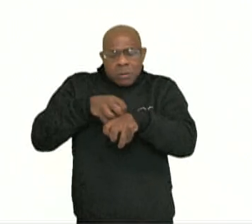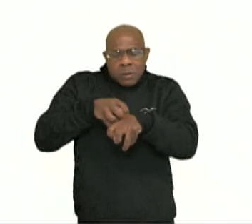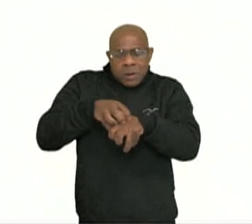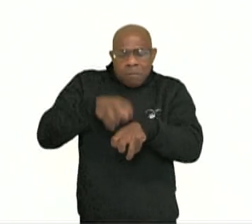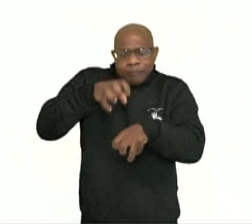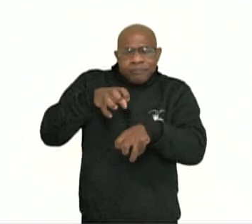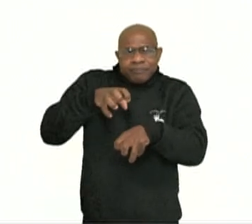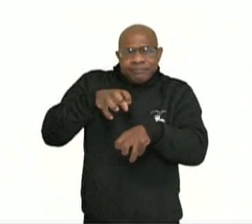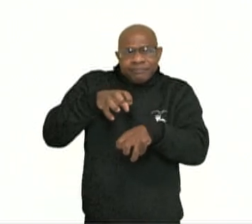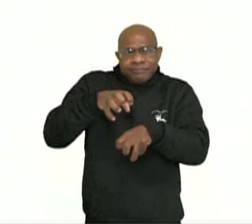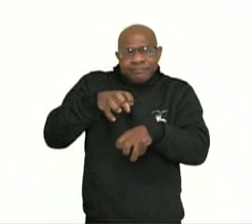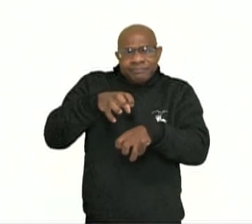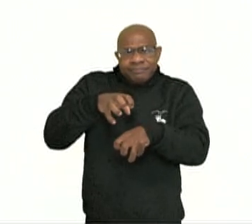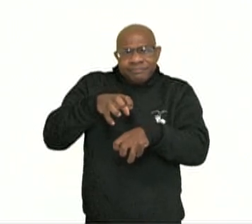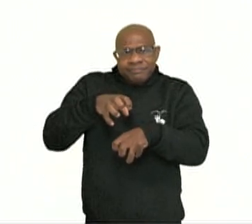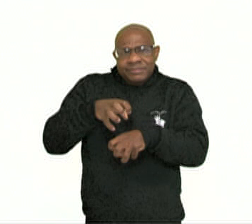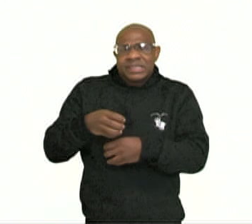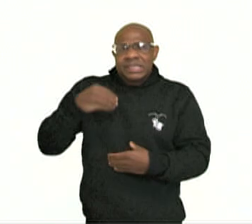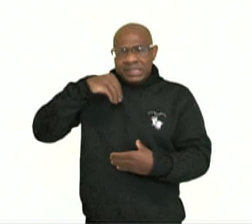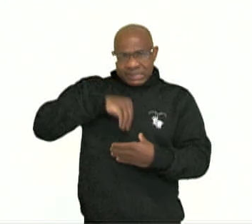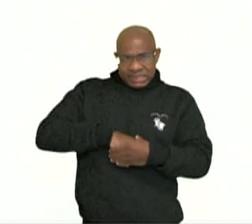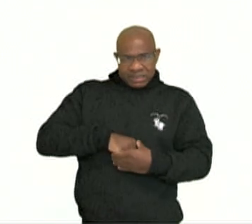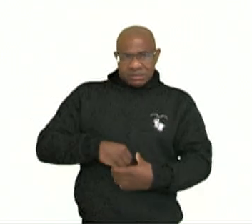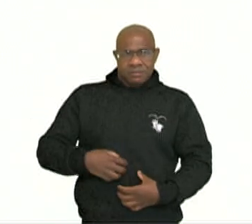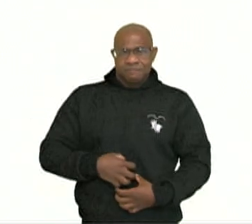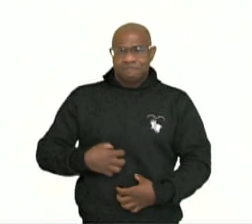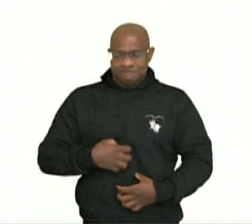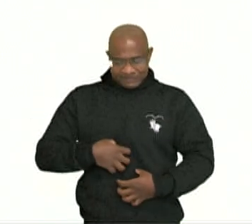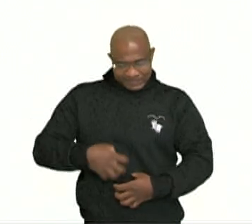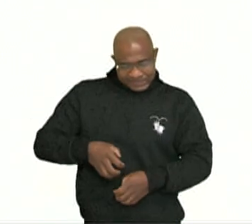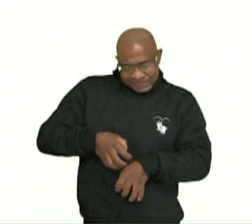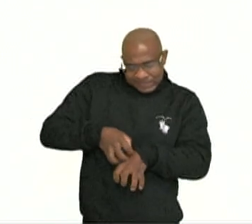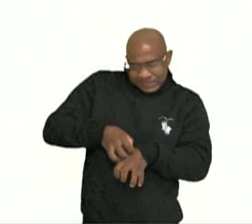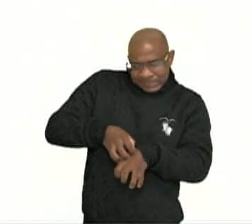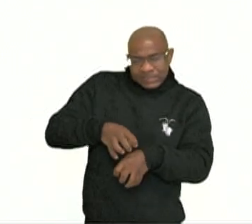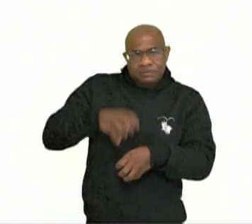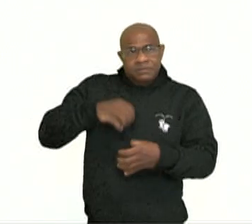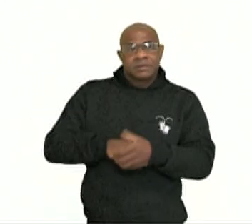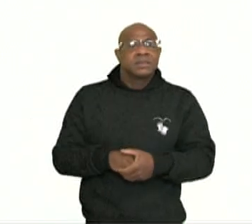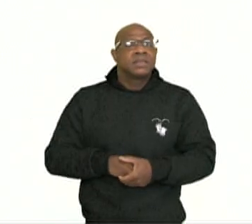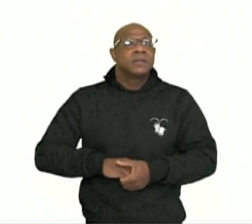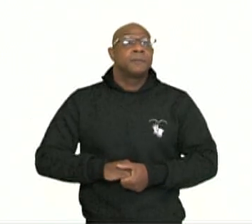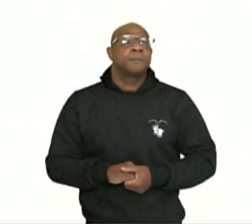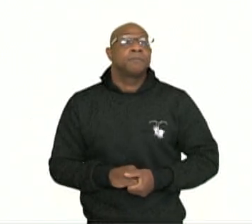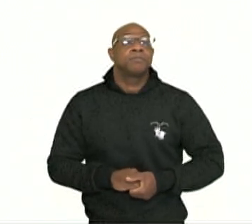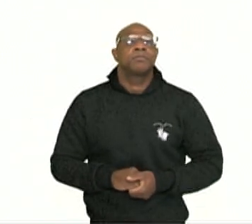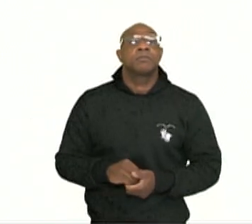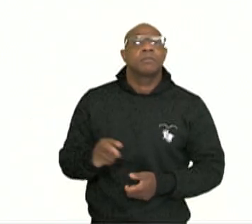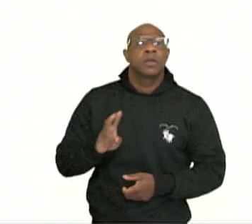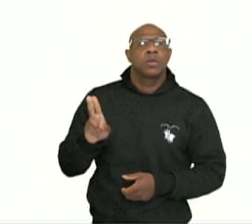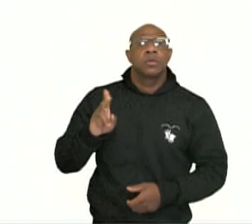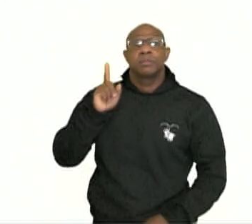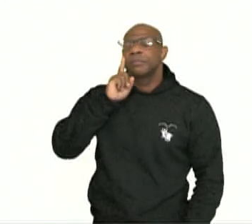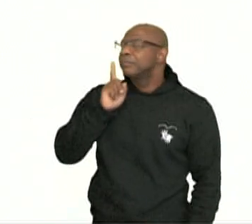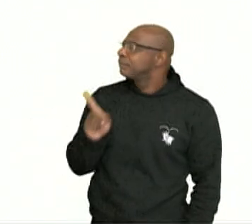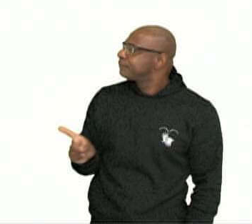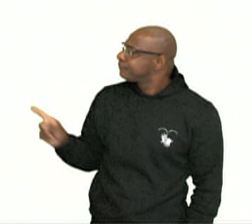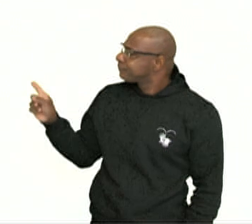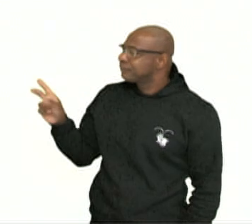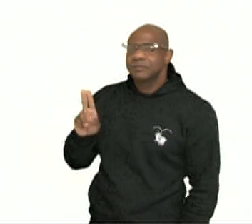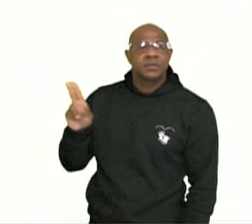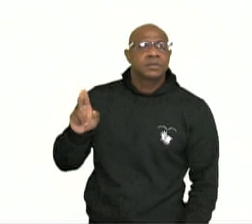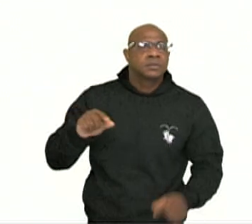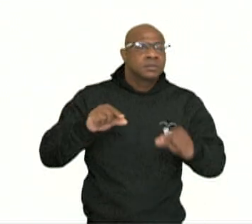pelo nematóide, né? Intestinal chamado Enterobis vermiculares, né?